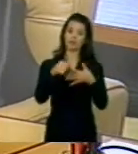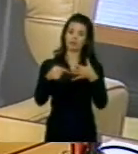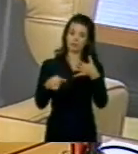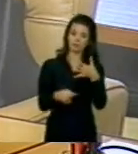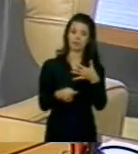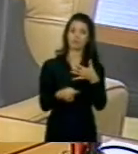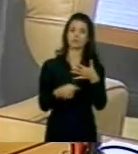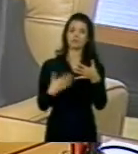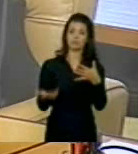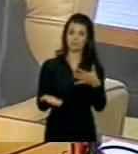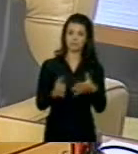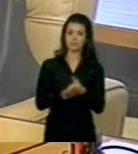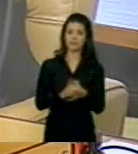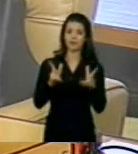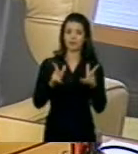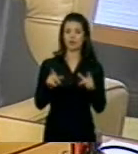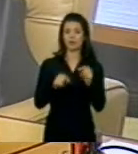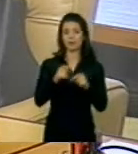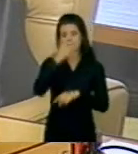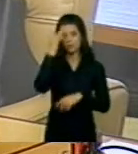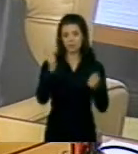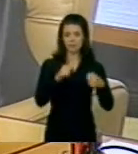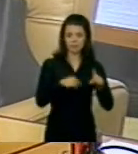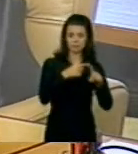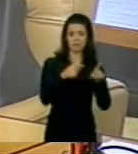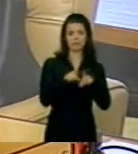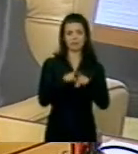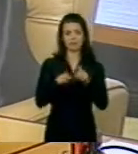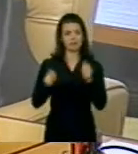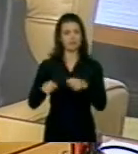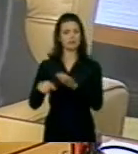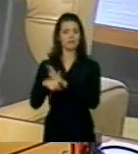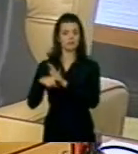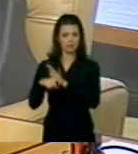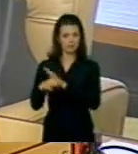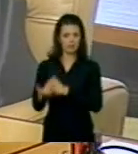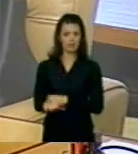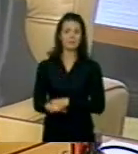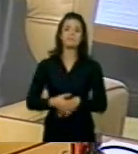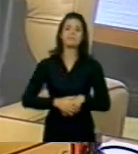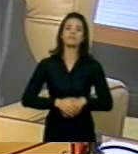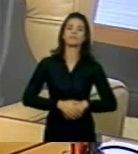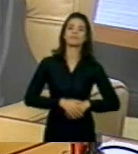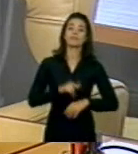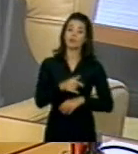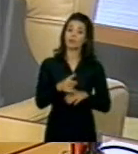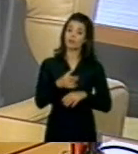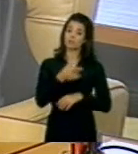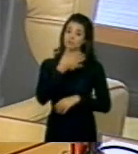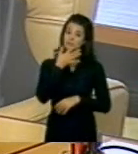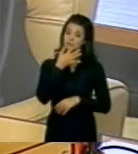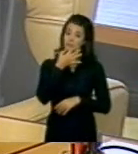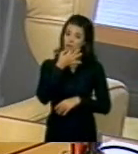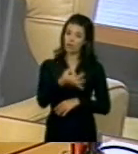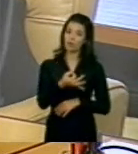a de menos, segundo o qual quem pode o mais pode o menos. Tal argumento, todavia, pressupõe a constatação